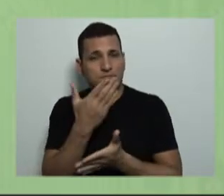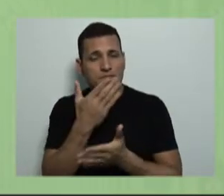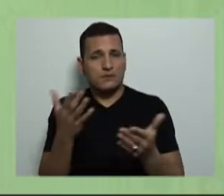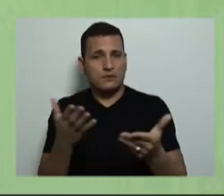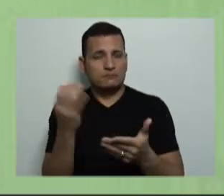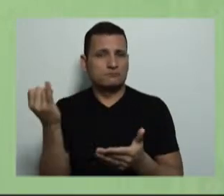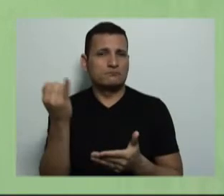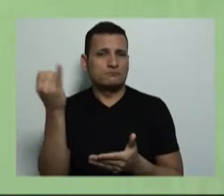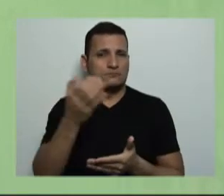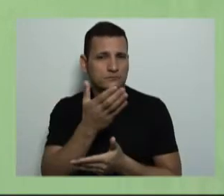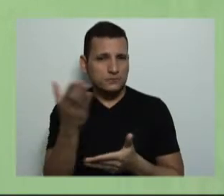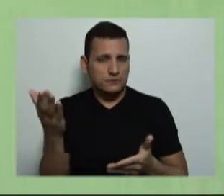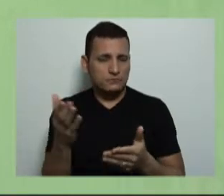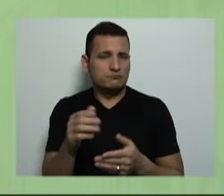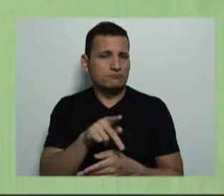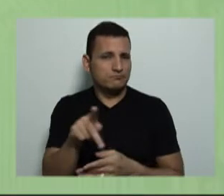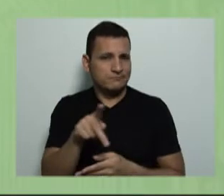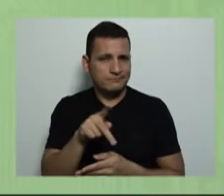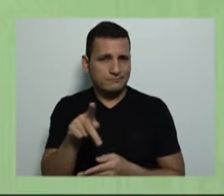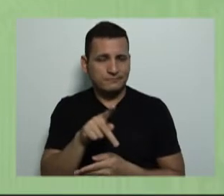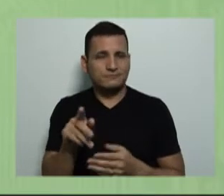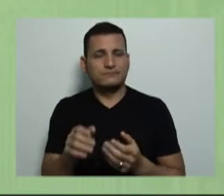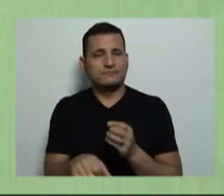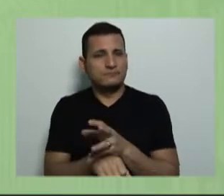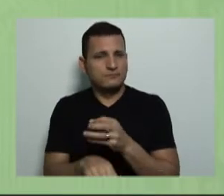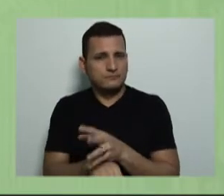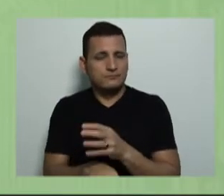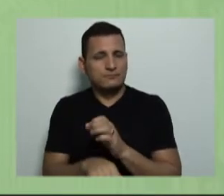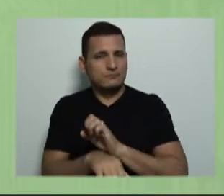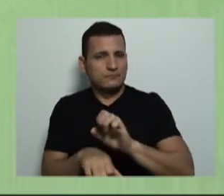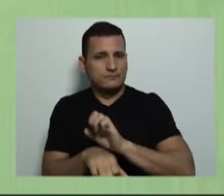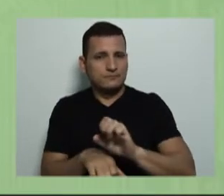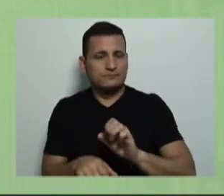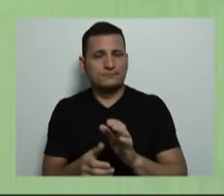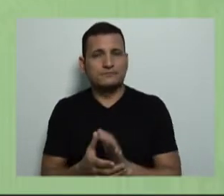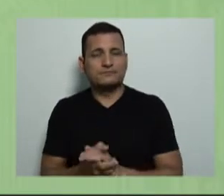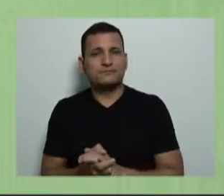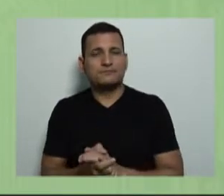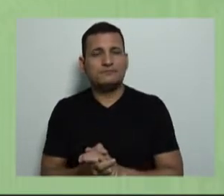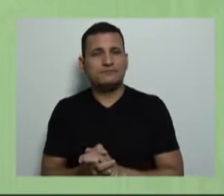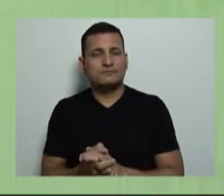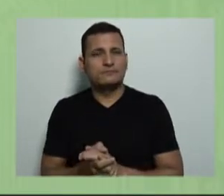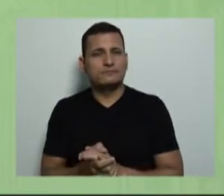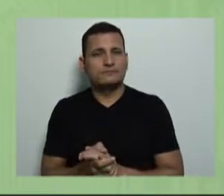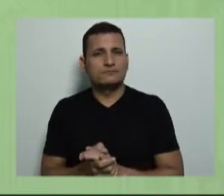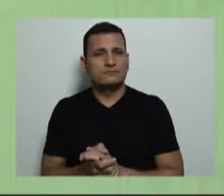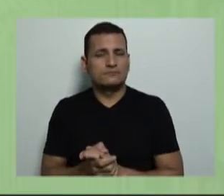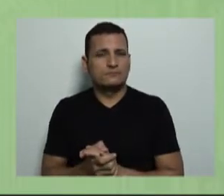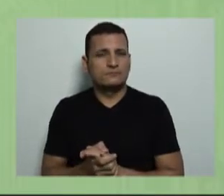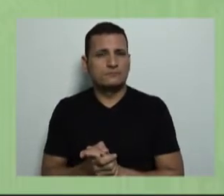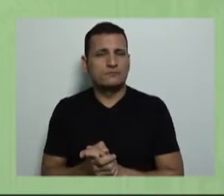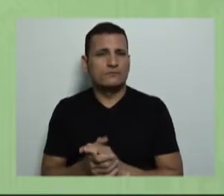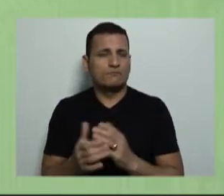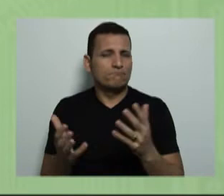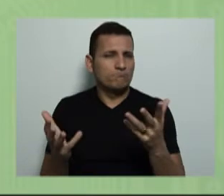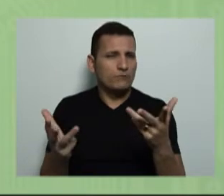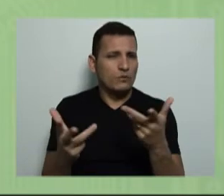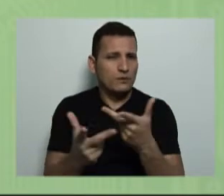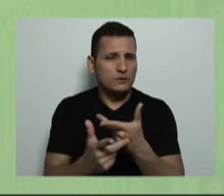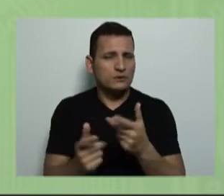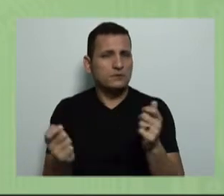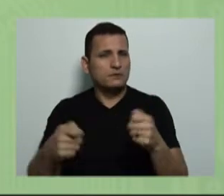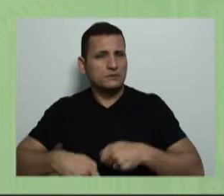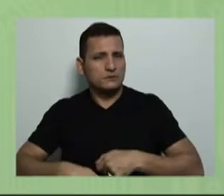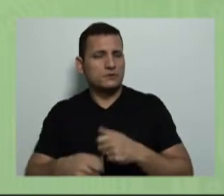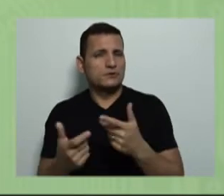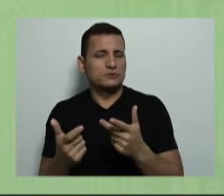para vocês enquanto supervisores, enquanto orientadores de estágio. A gente vai falar da competência da parte concedente e dos alunos